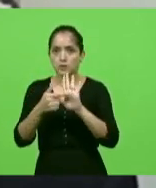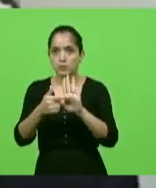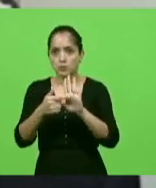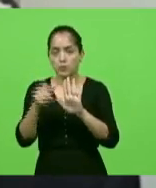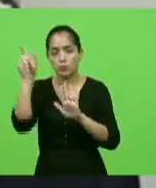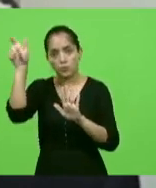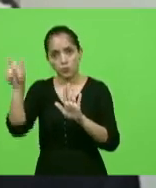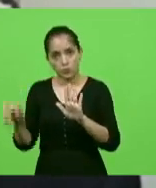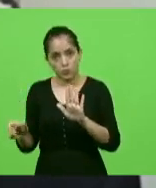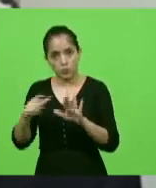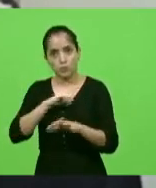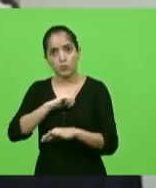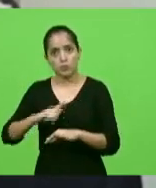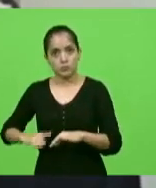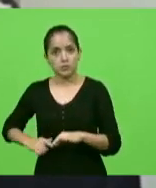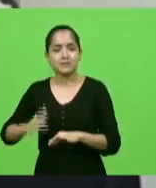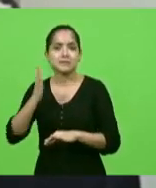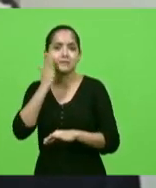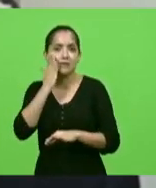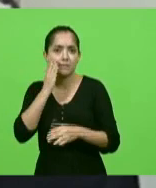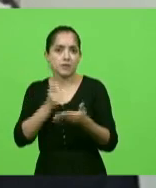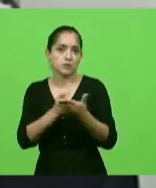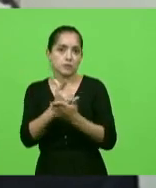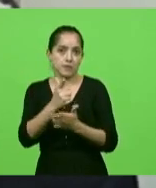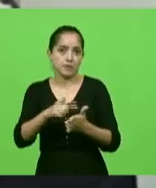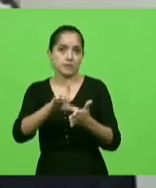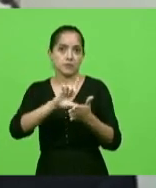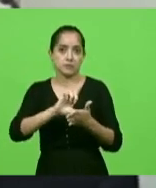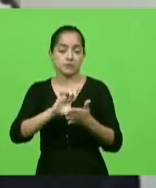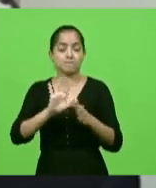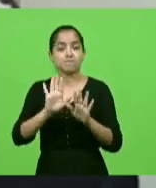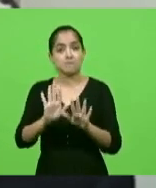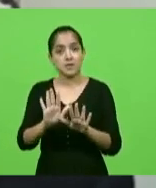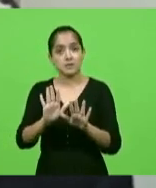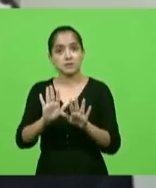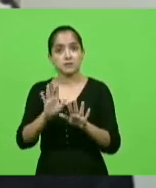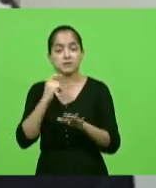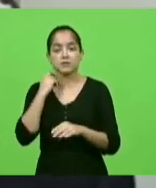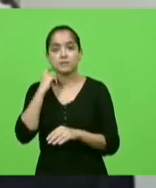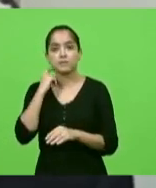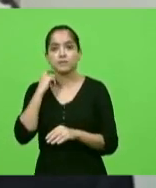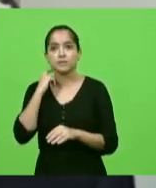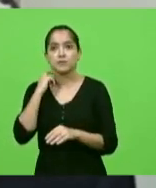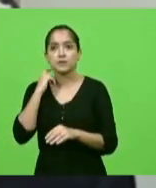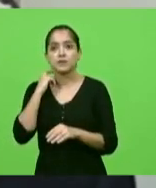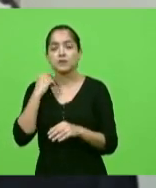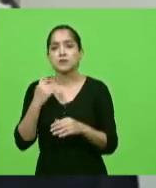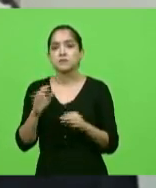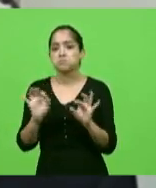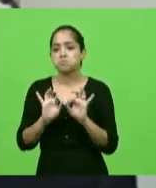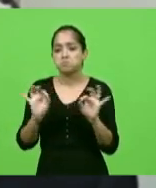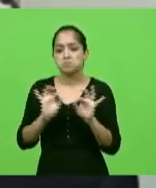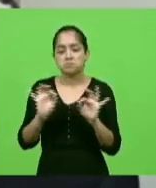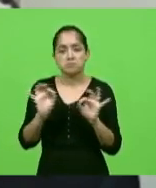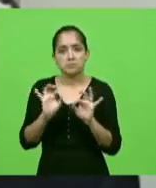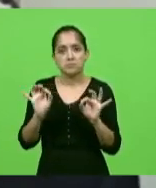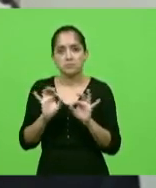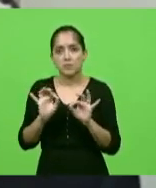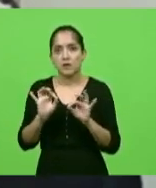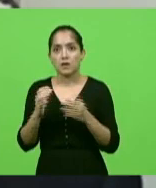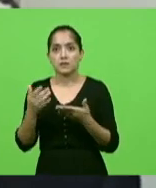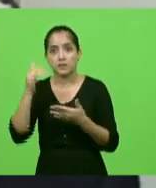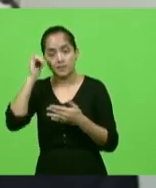que o governo que o governador sabia do pagamento antecipado fora sem nenhuma tautologia para